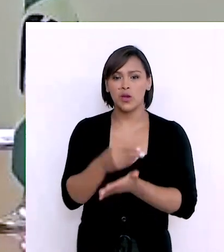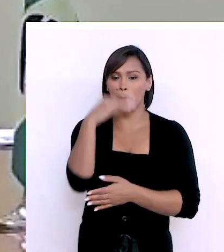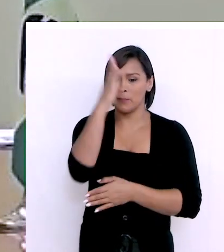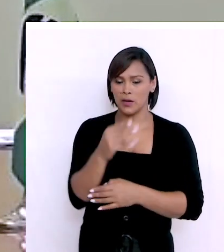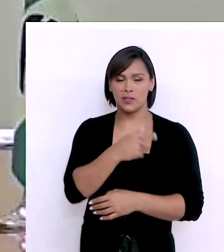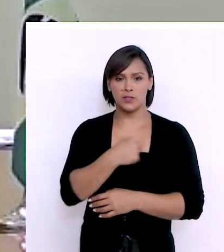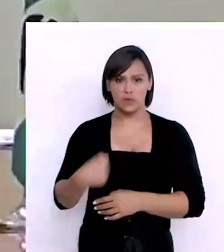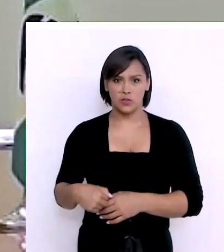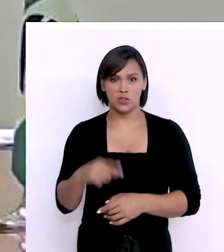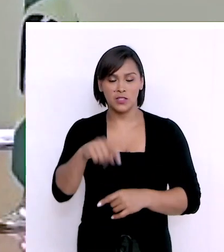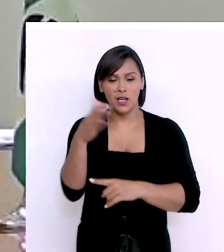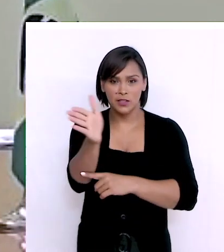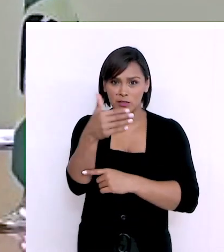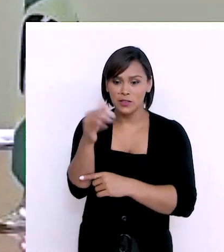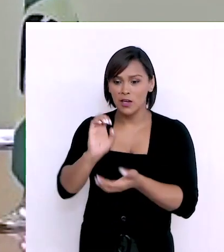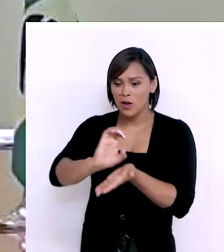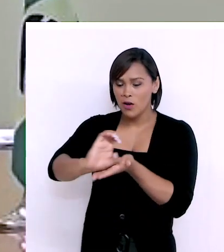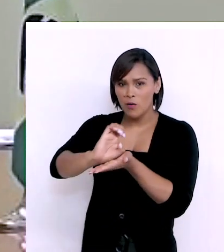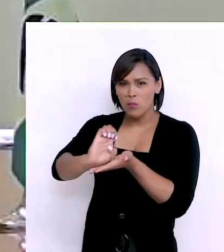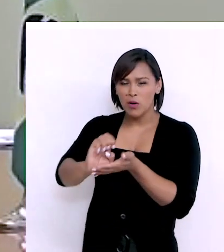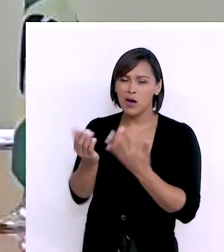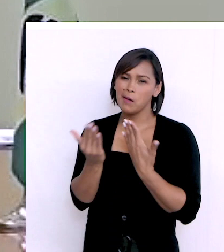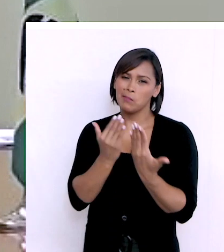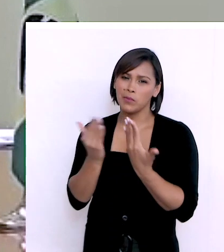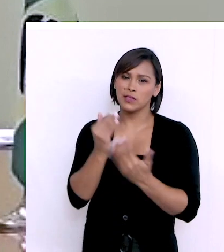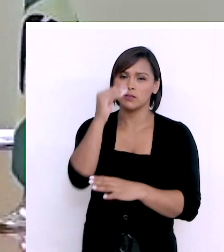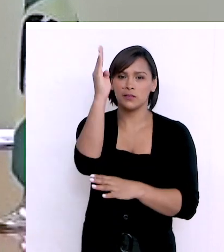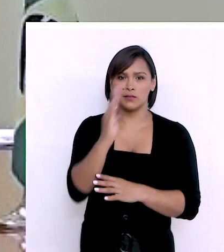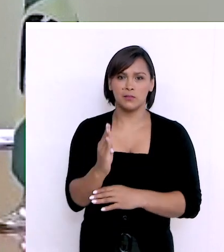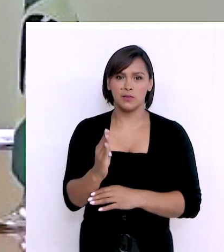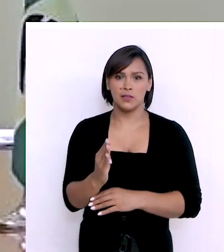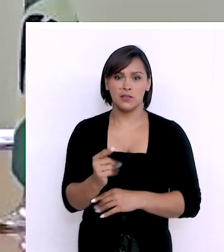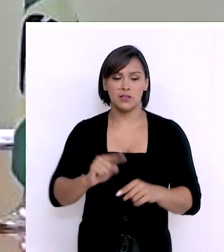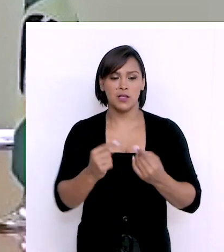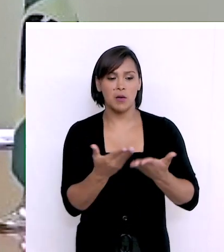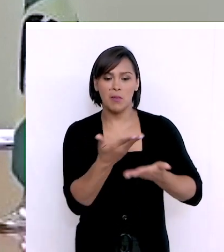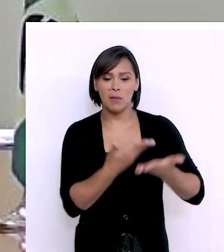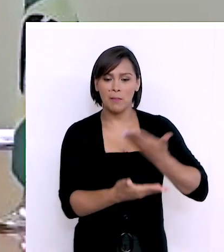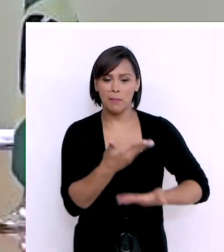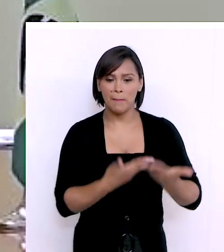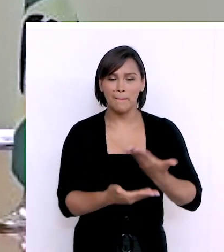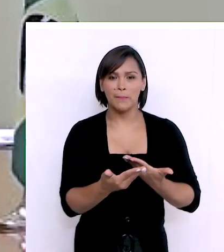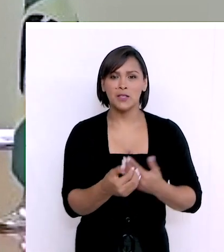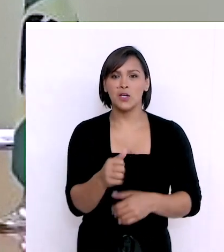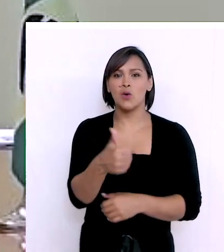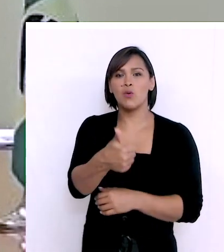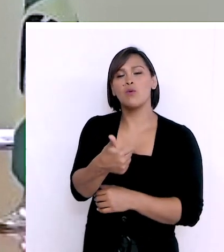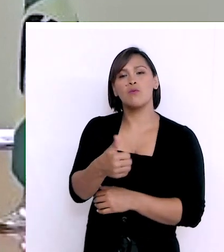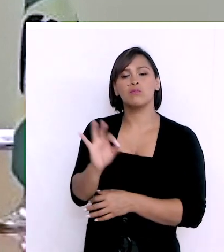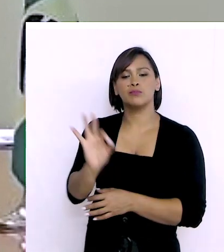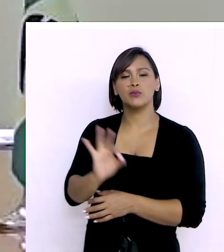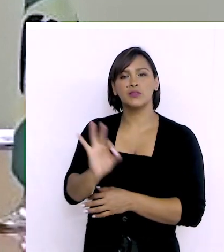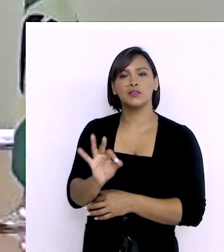China, as exportações chinesas eram semelhantes às brasileiras. Uma participação de aproximadamente 1% no comércio